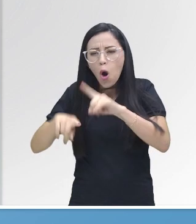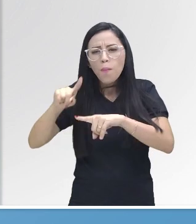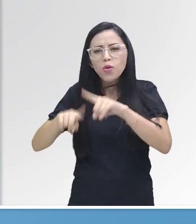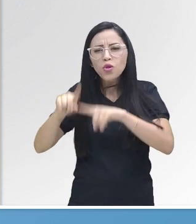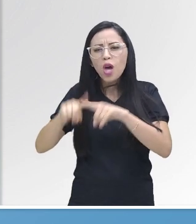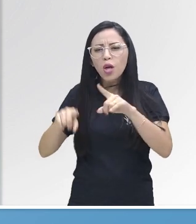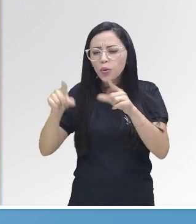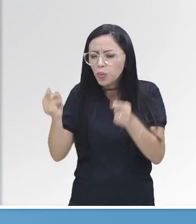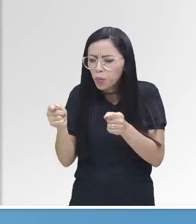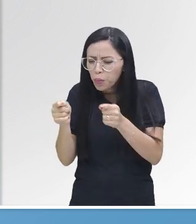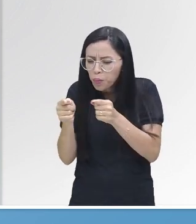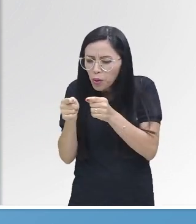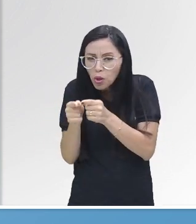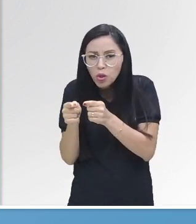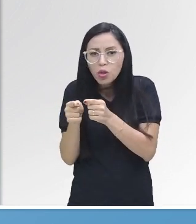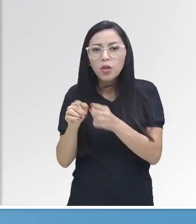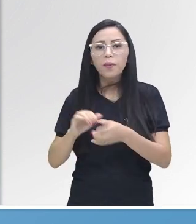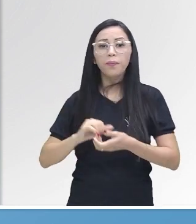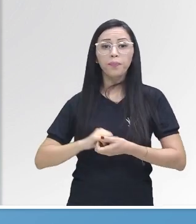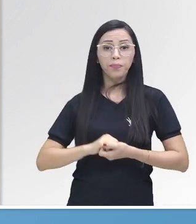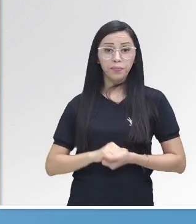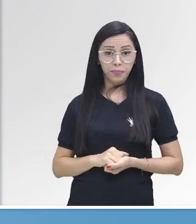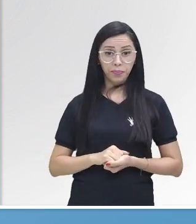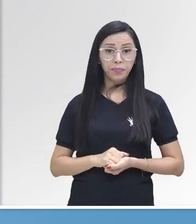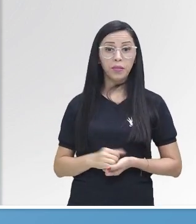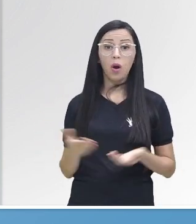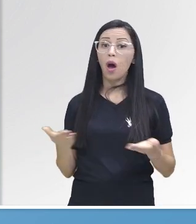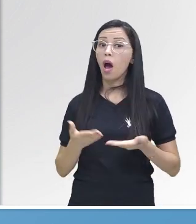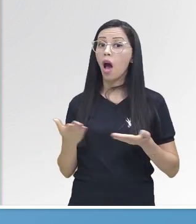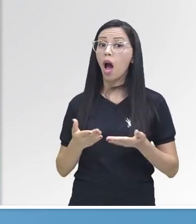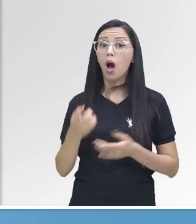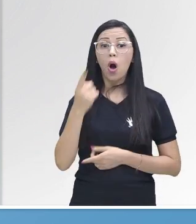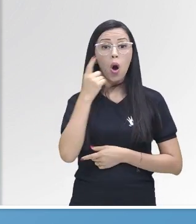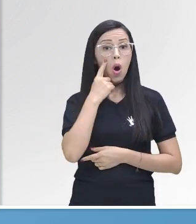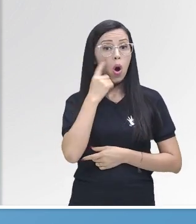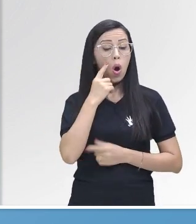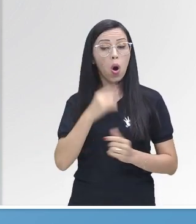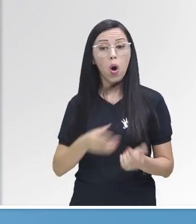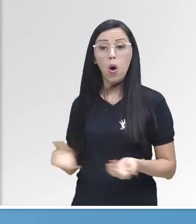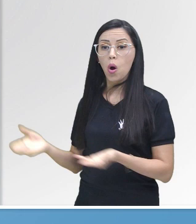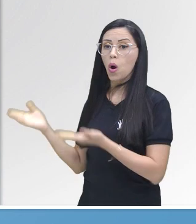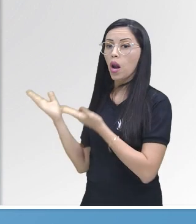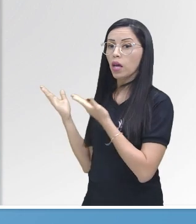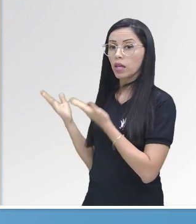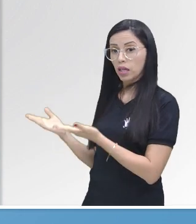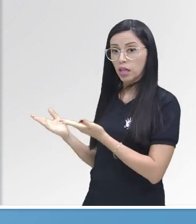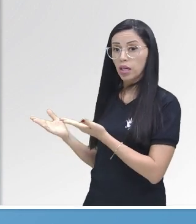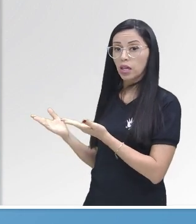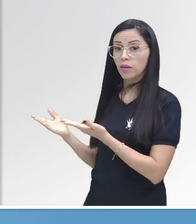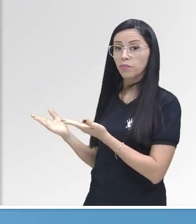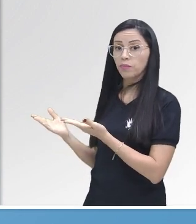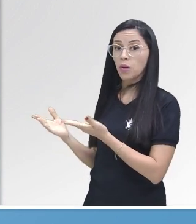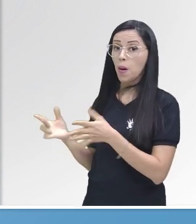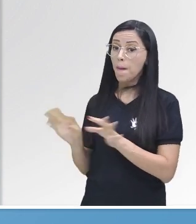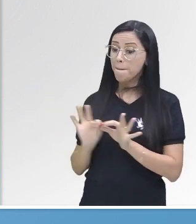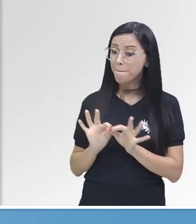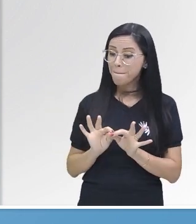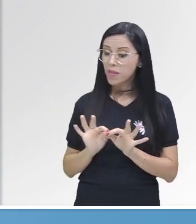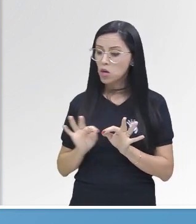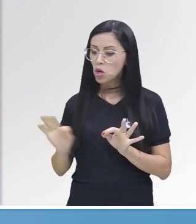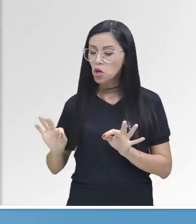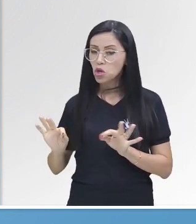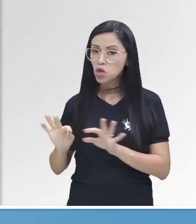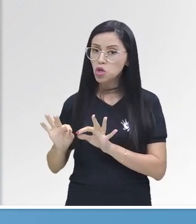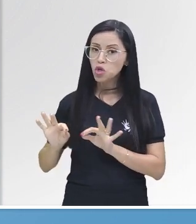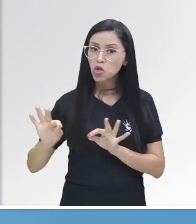comprimento convencionais. Agora não estamos mais no não convencionais, agora vamos para medidas